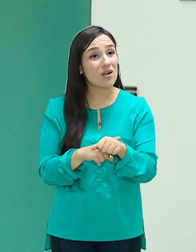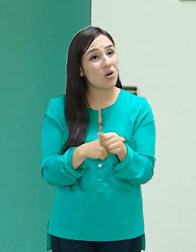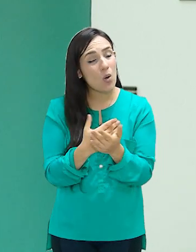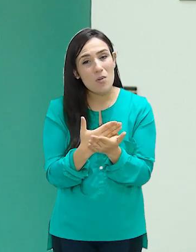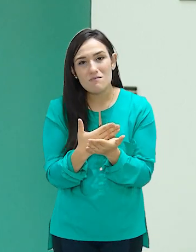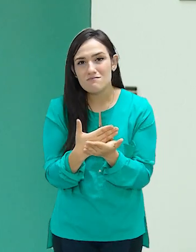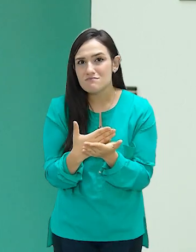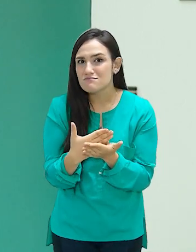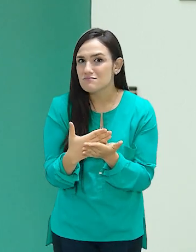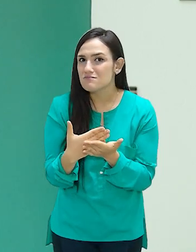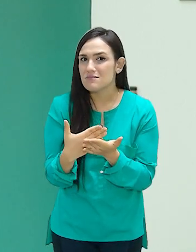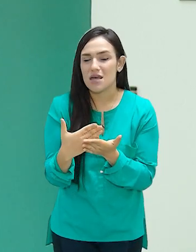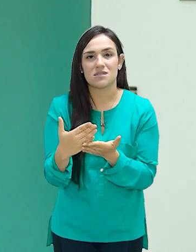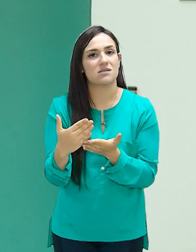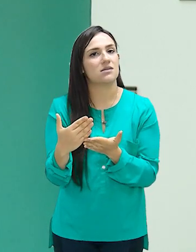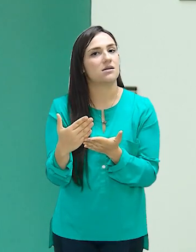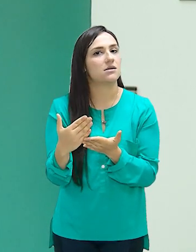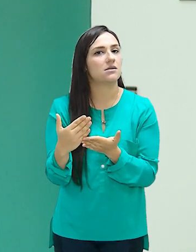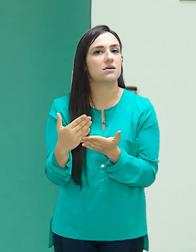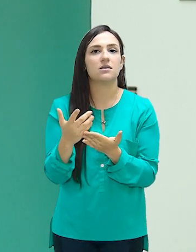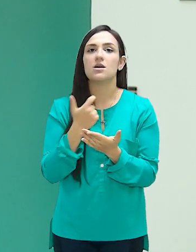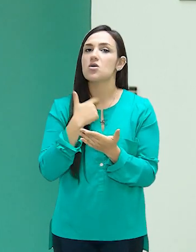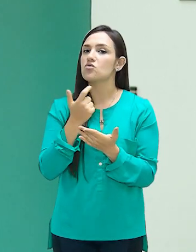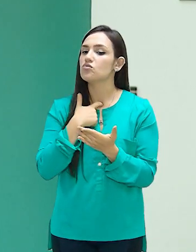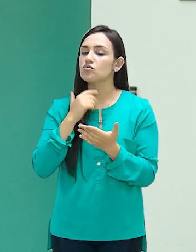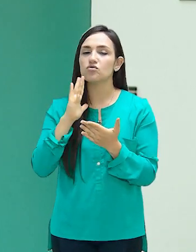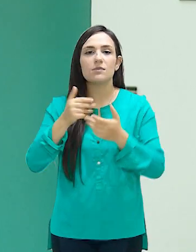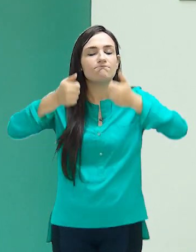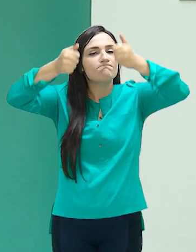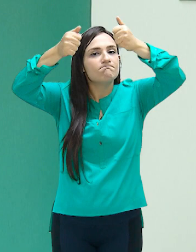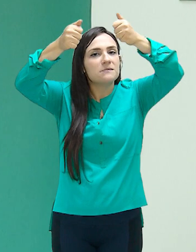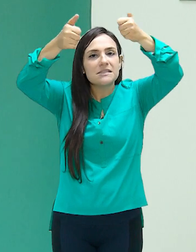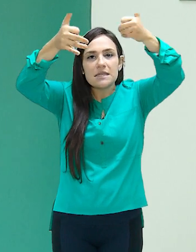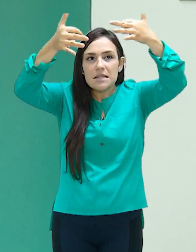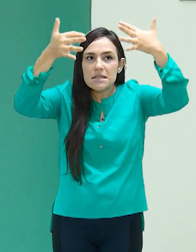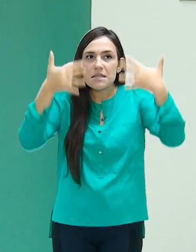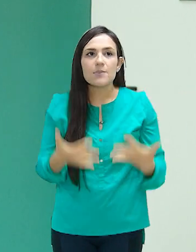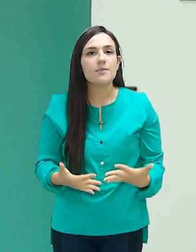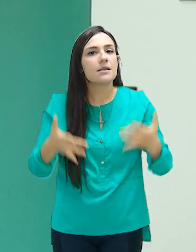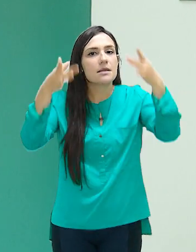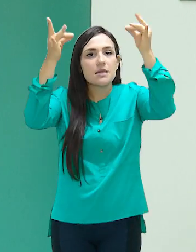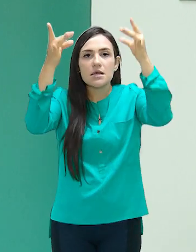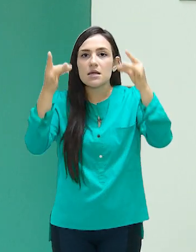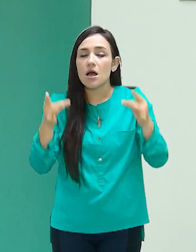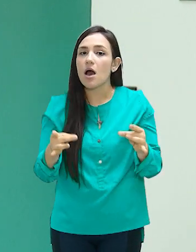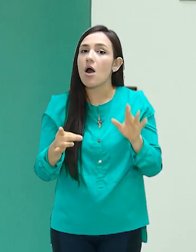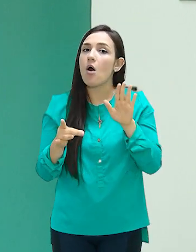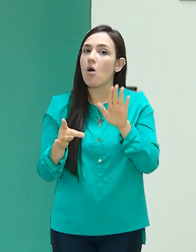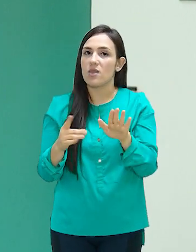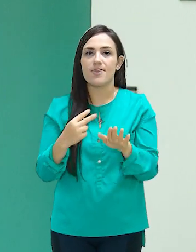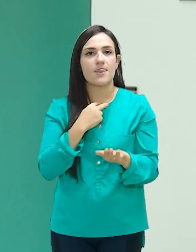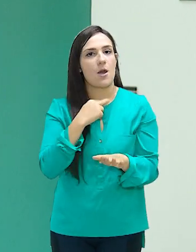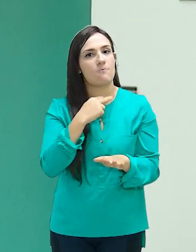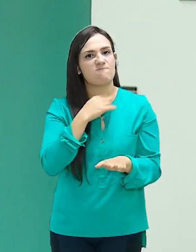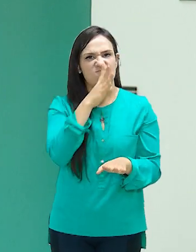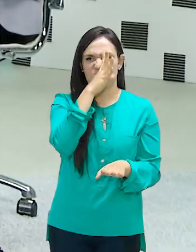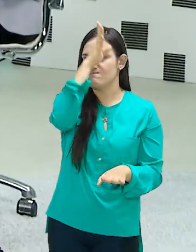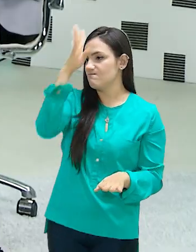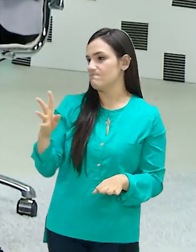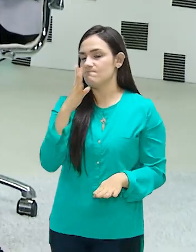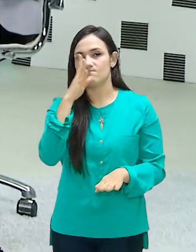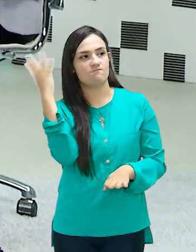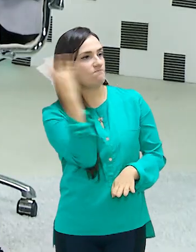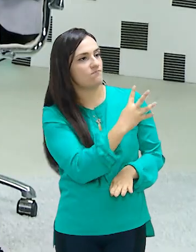na mediação. A gente já deixa explicado que ali não pode haver essas